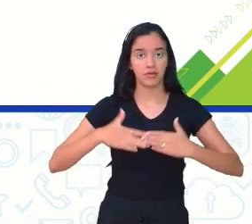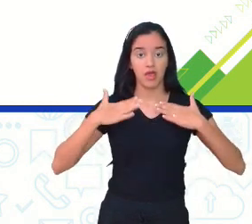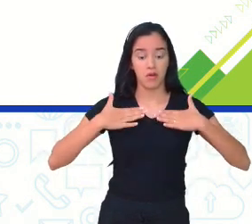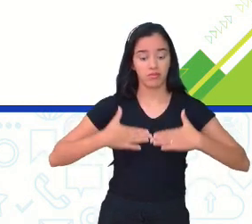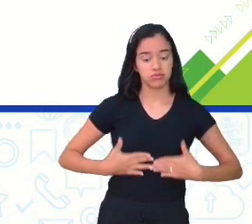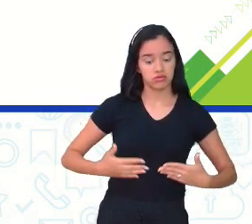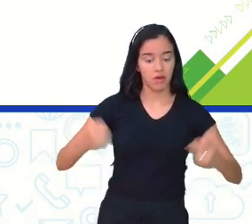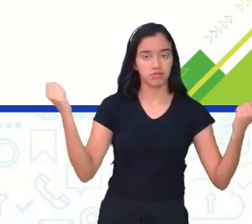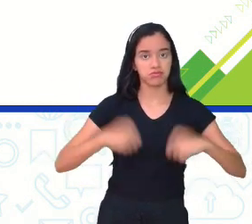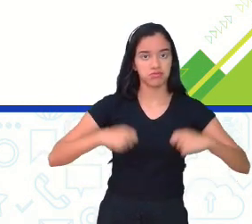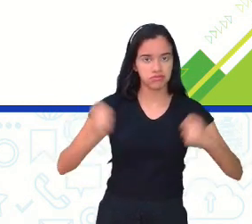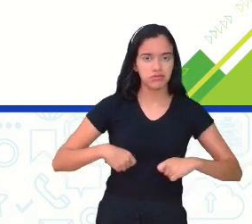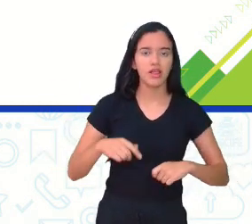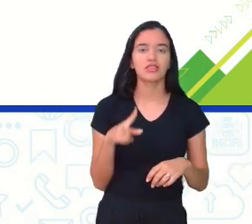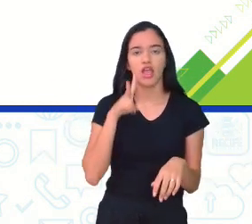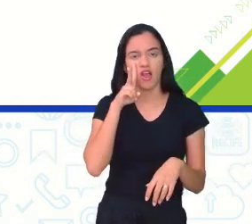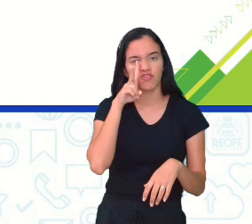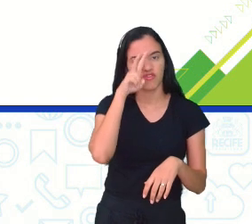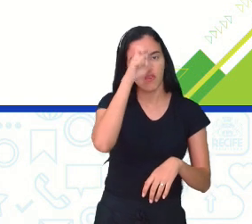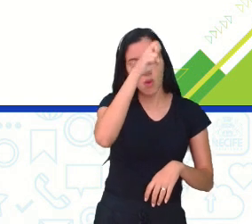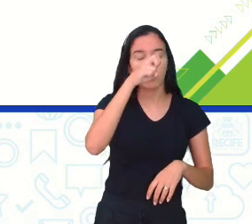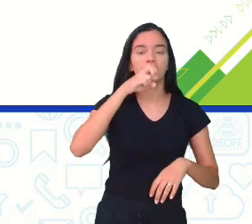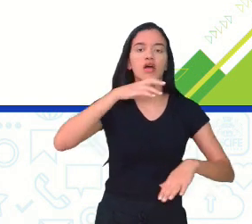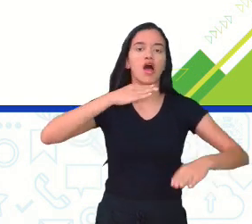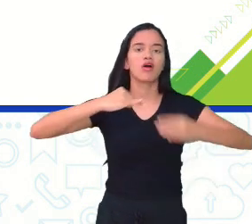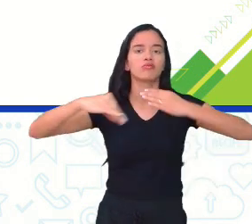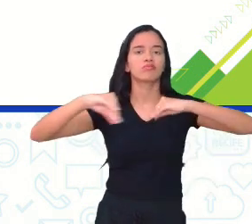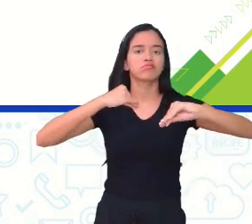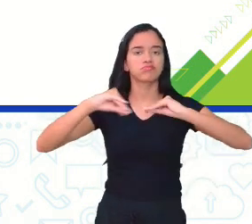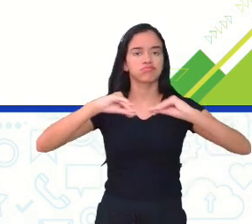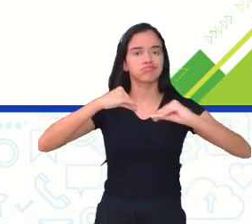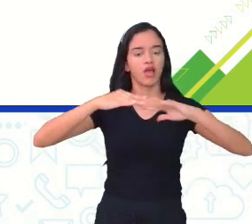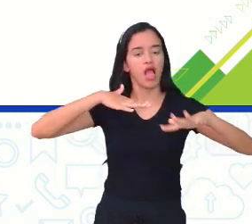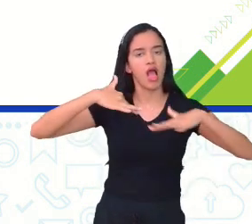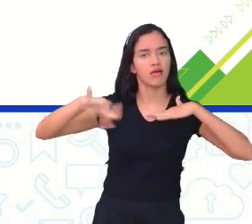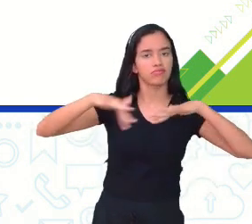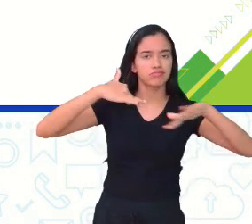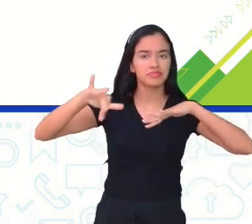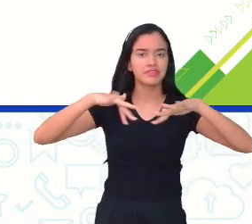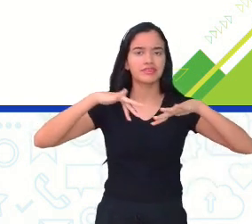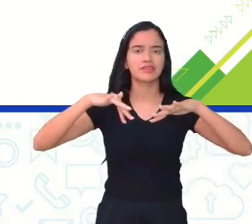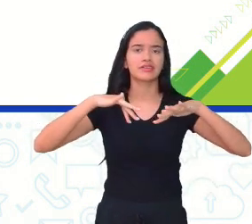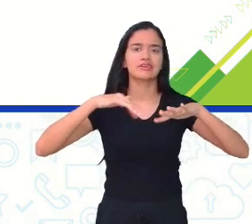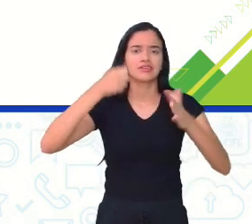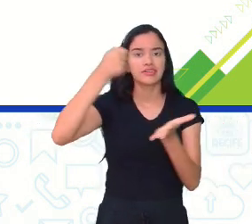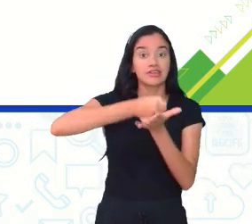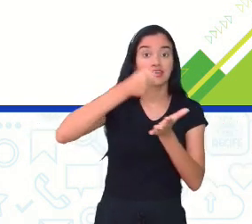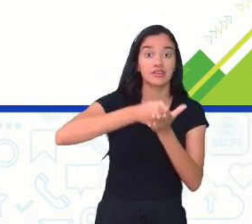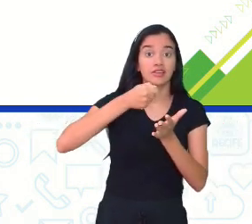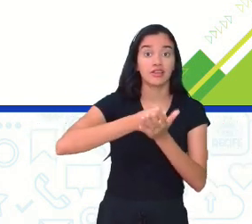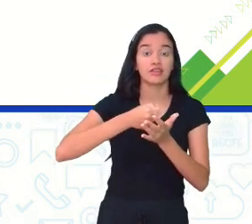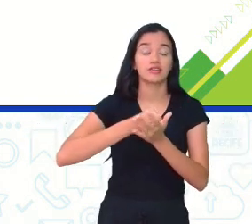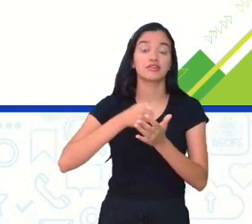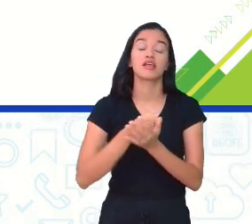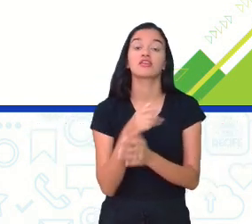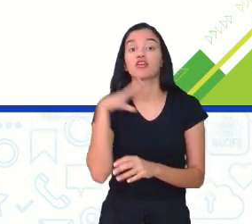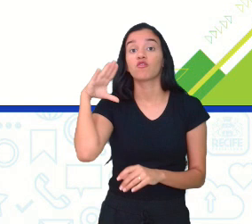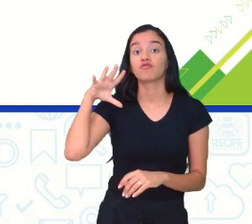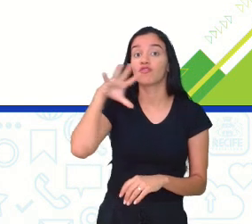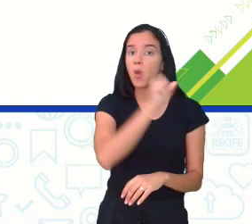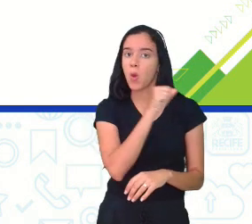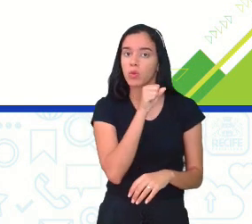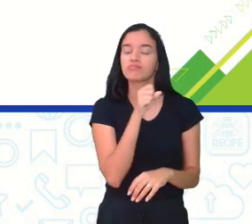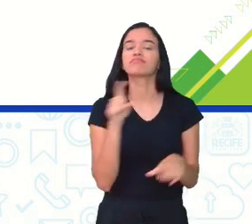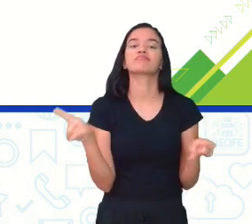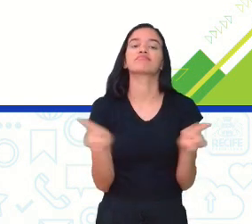a flexibilidade, a agilidade, resistência e velocidade.